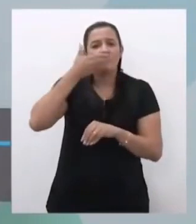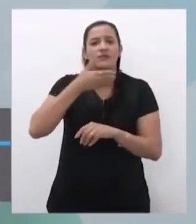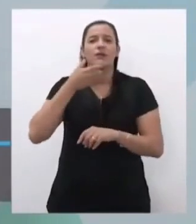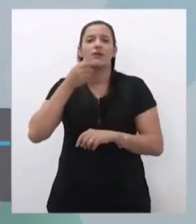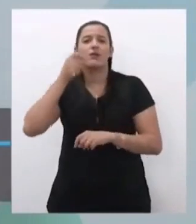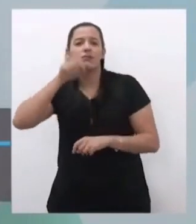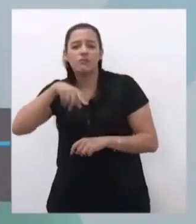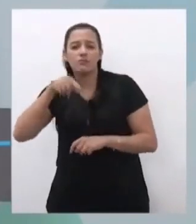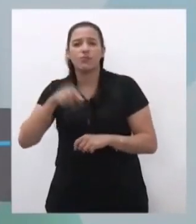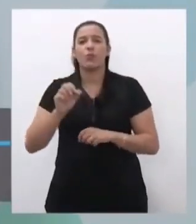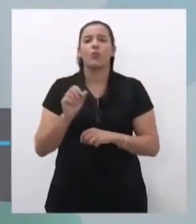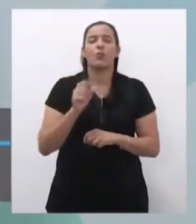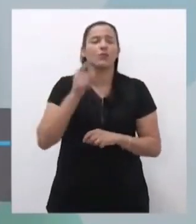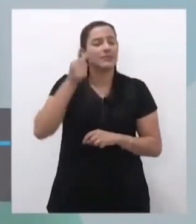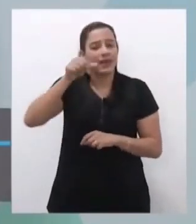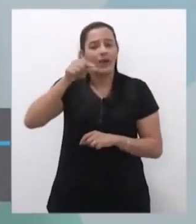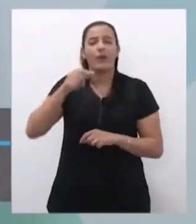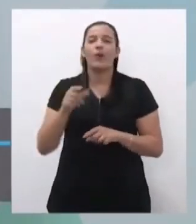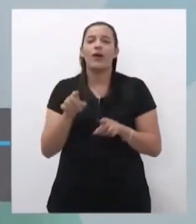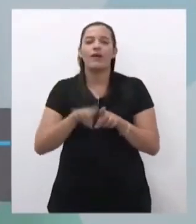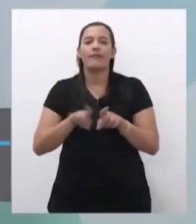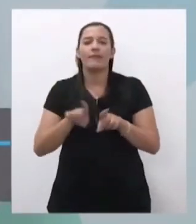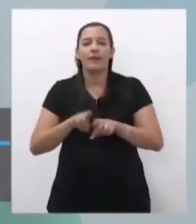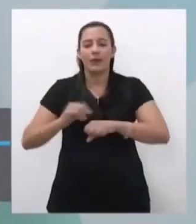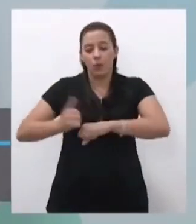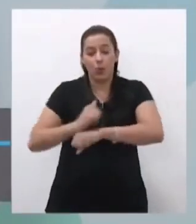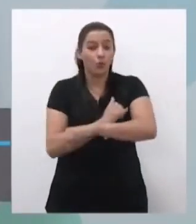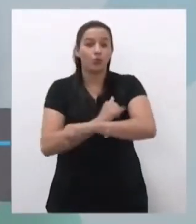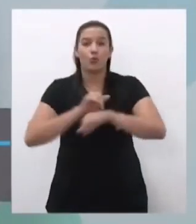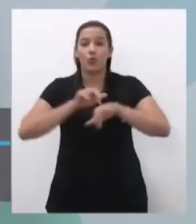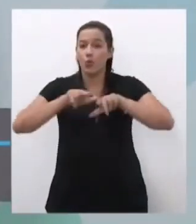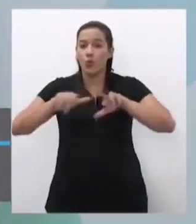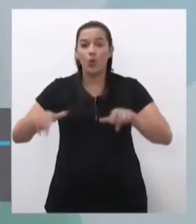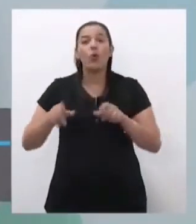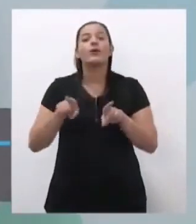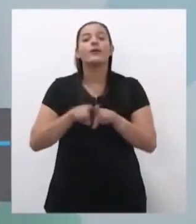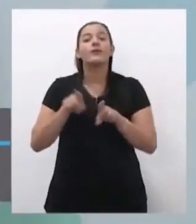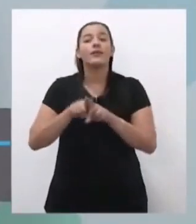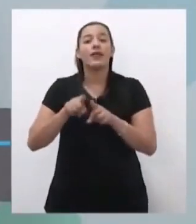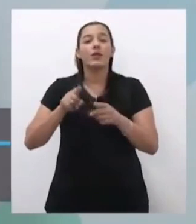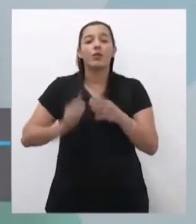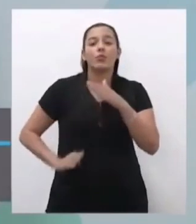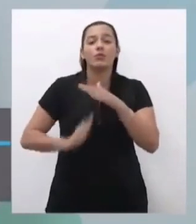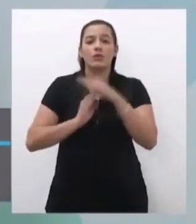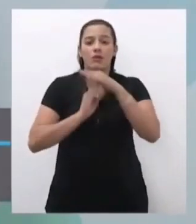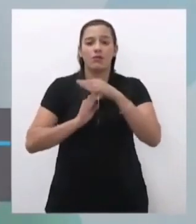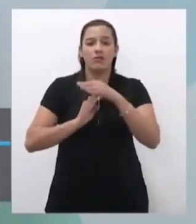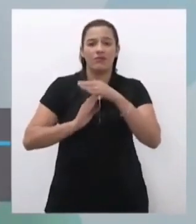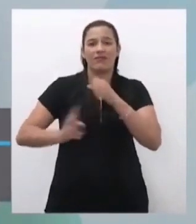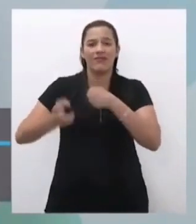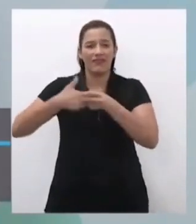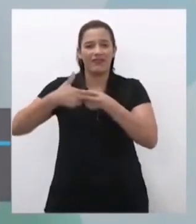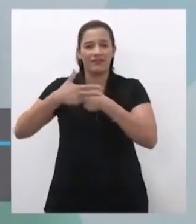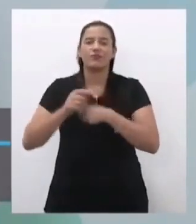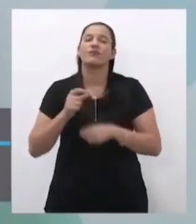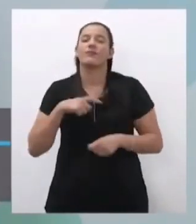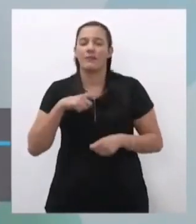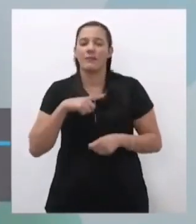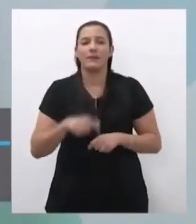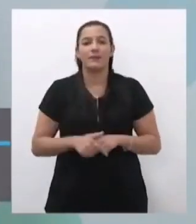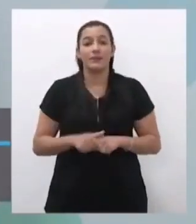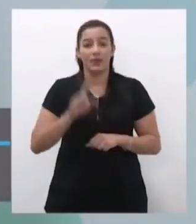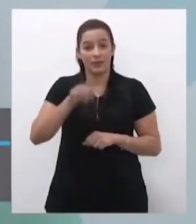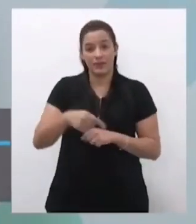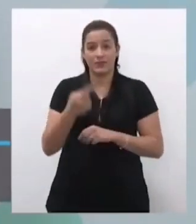de gordura para que ele tenha um maior tempo de validade ou mesmo para realçar o sabor. Então, um exemplo. O abacaxi em